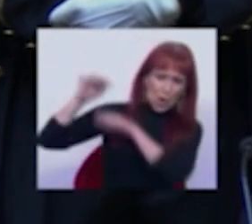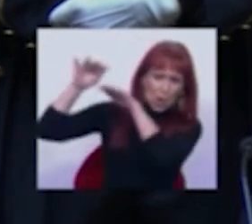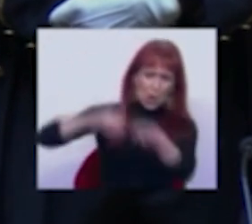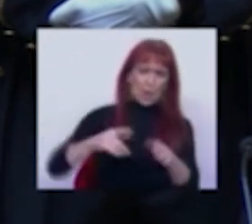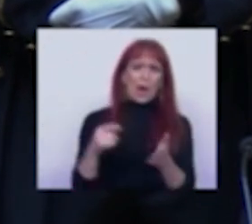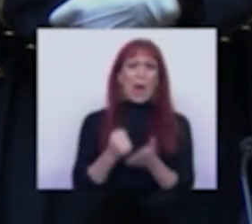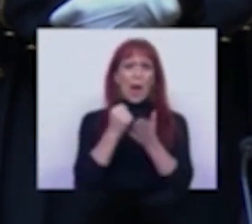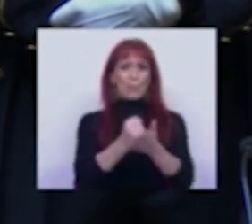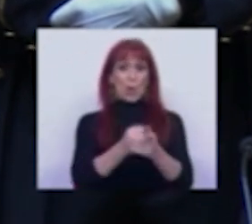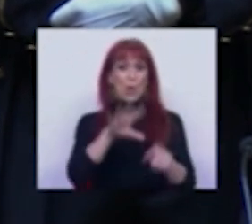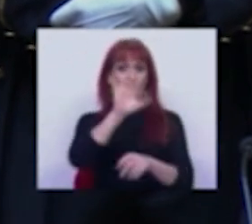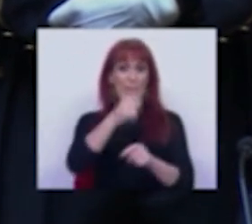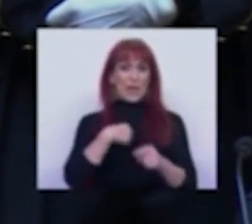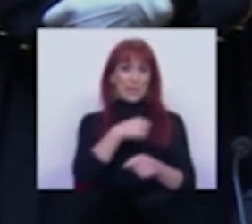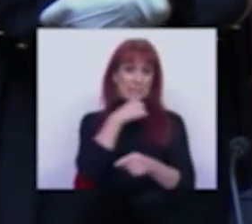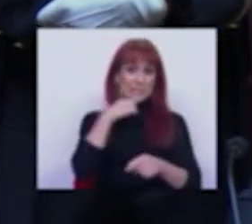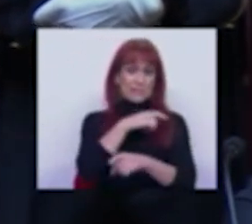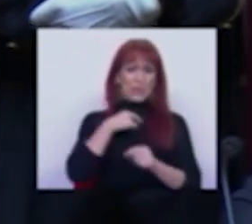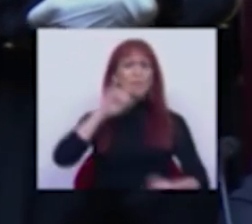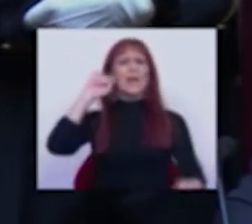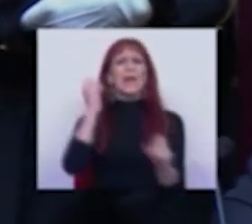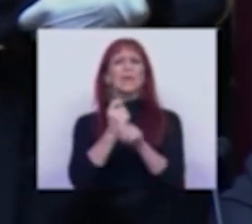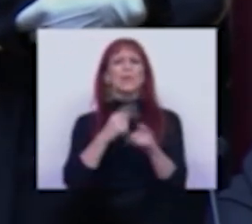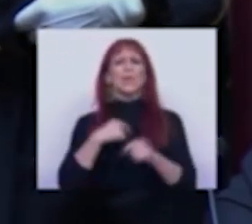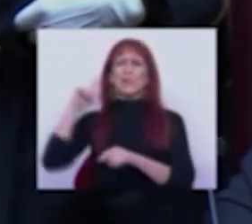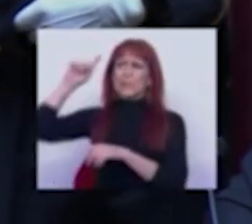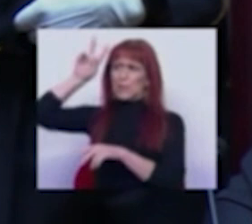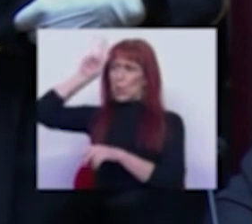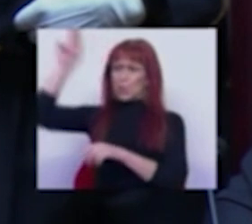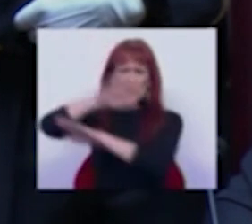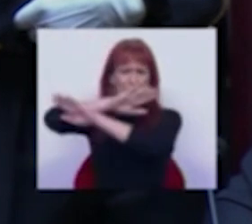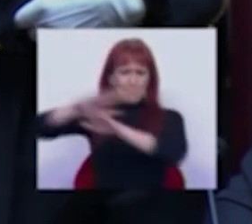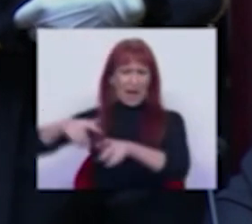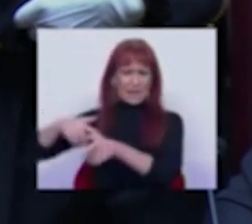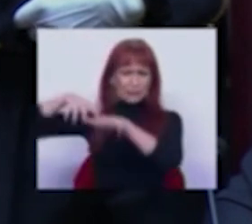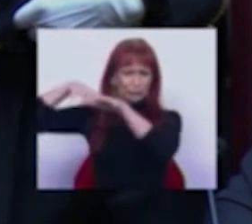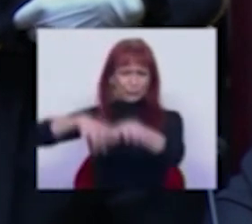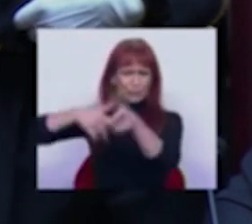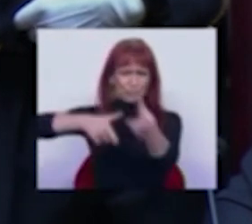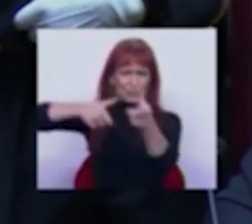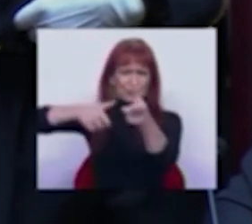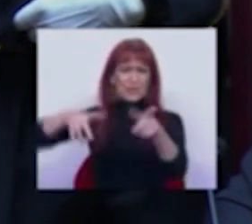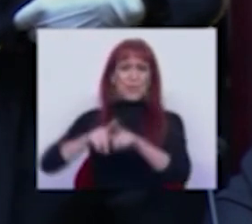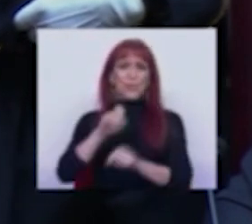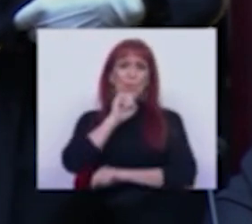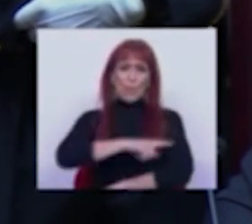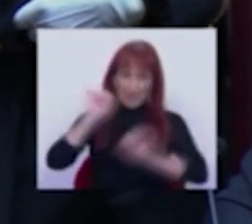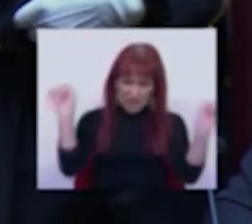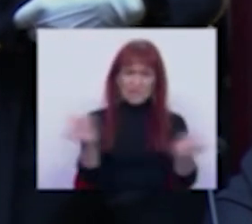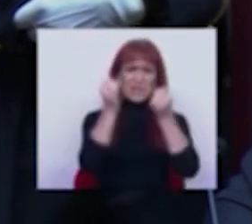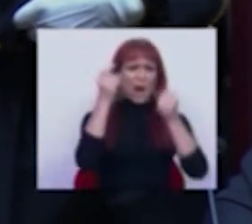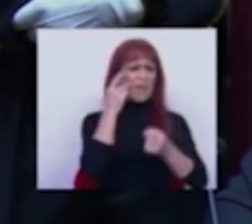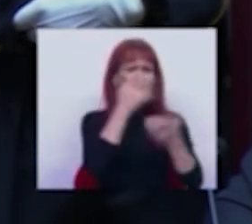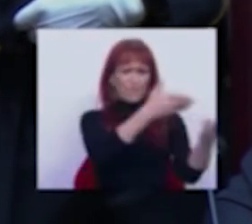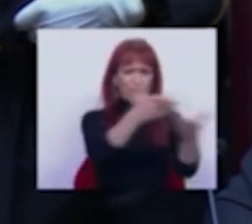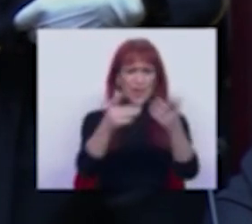à nação agredida e pela exigência de que o agressor cesse as hostilidades de forma que se possa salvar